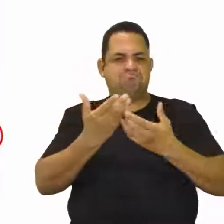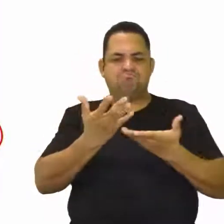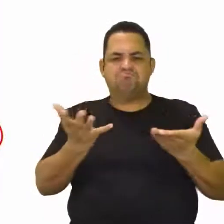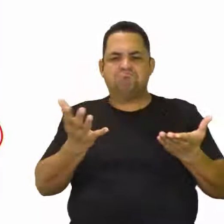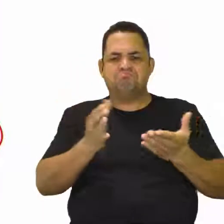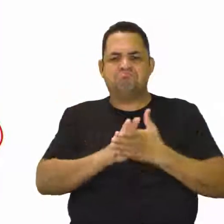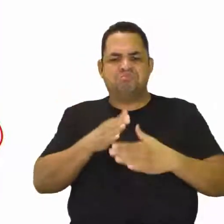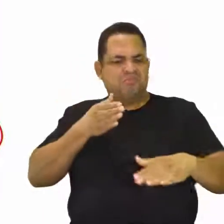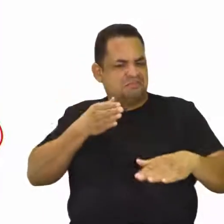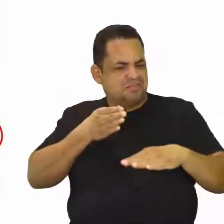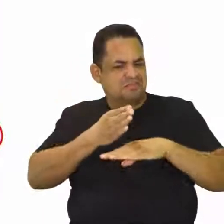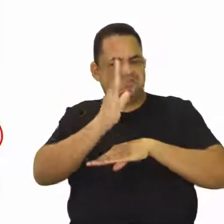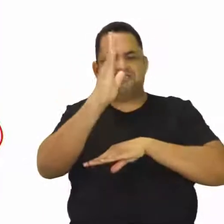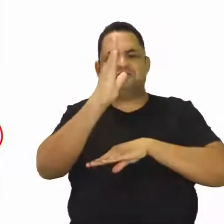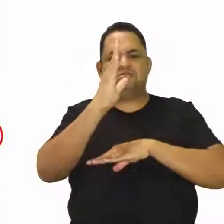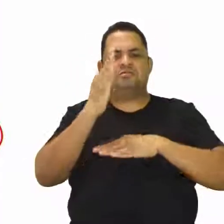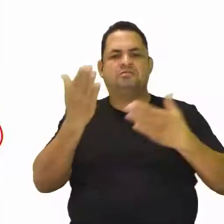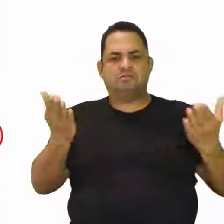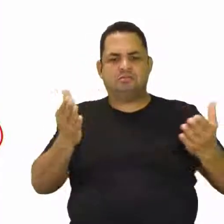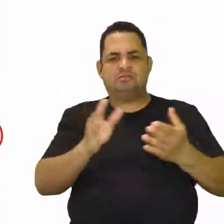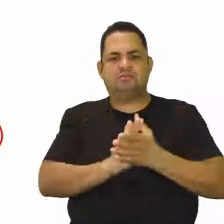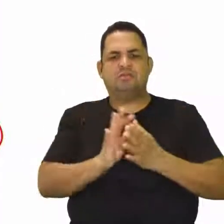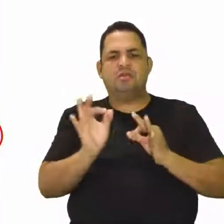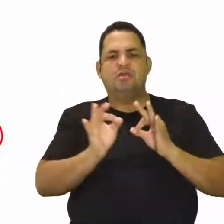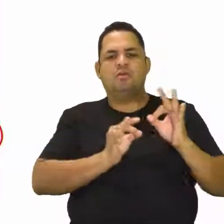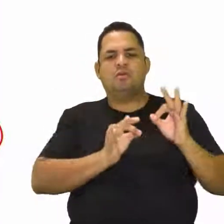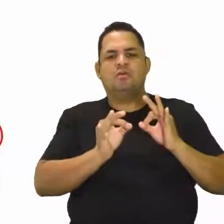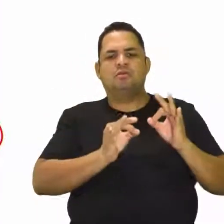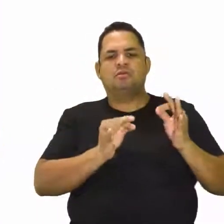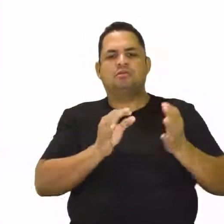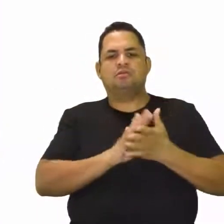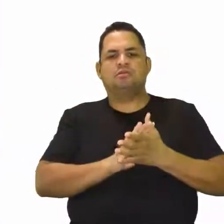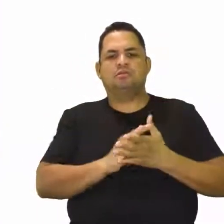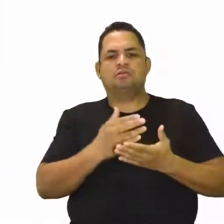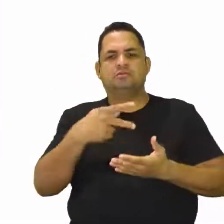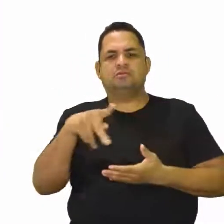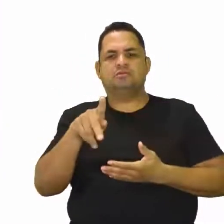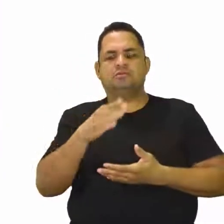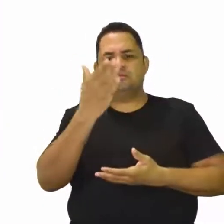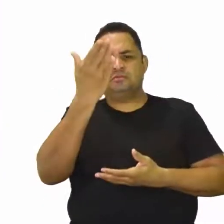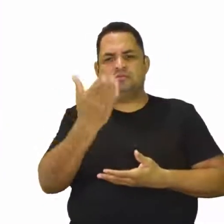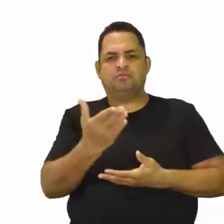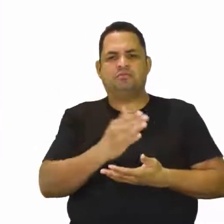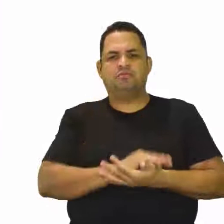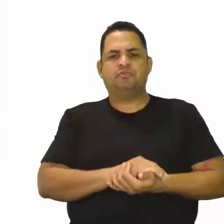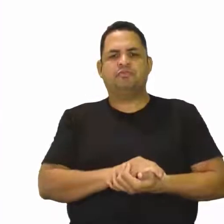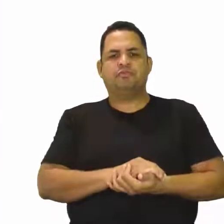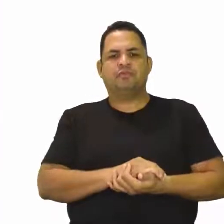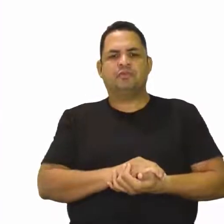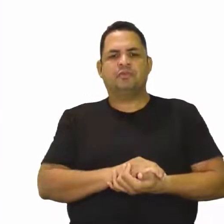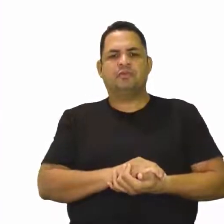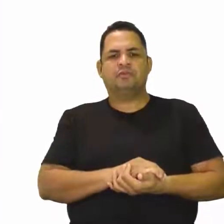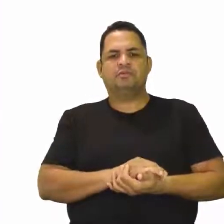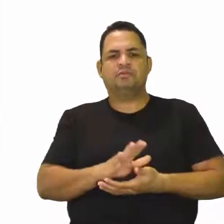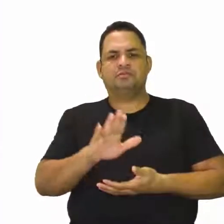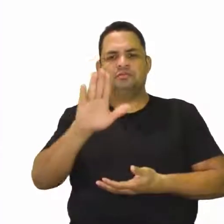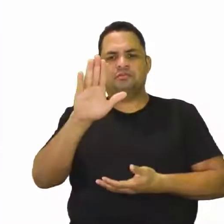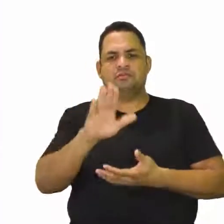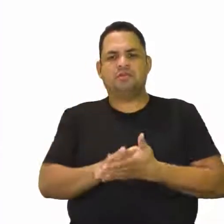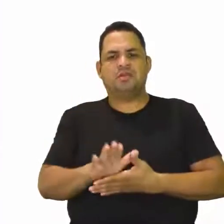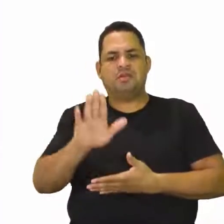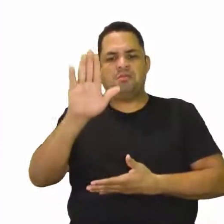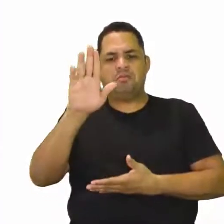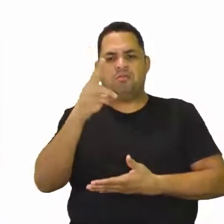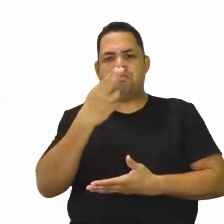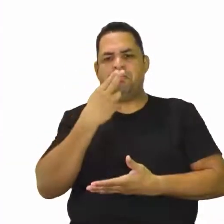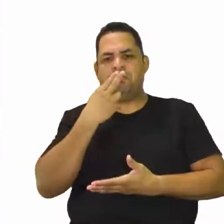vai partir para cima para colocar em prática os seus planos. Tá certo? Olha lá. Olha aí a saudação de Heil